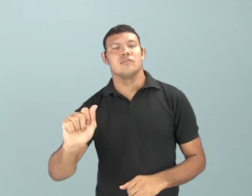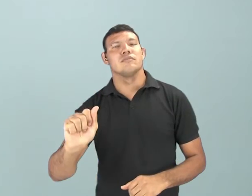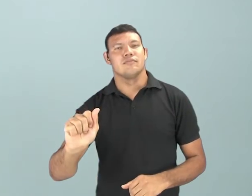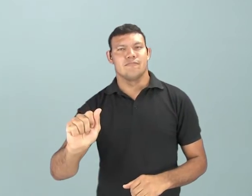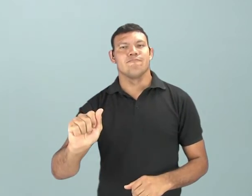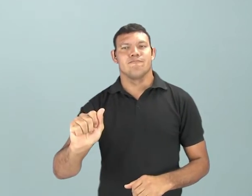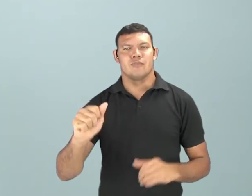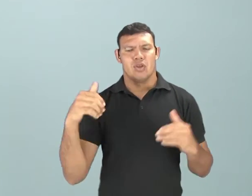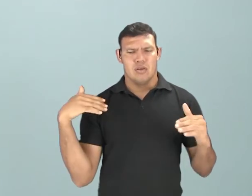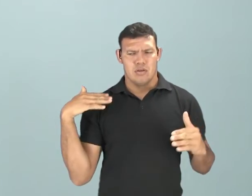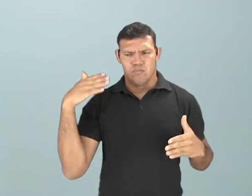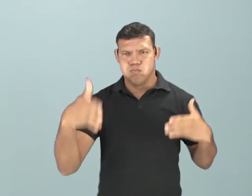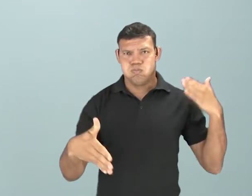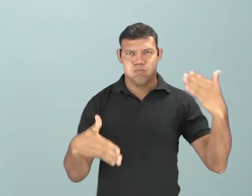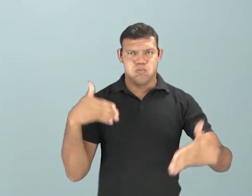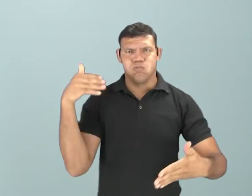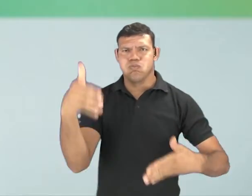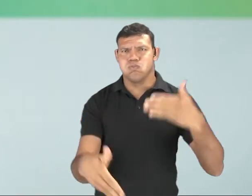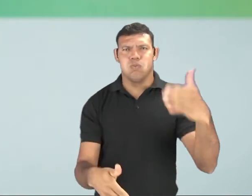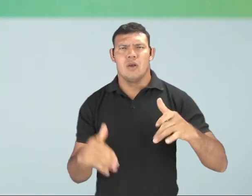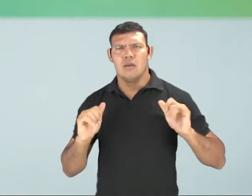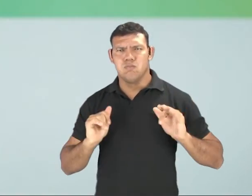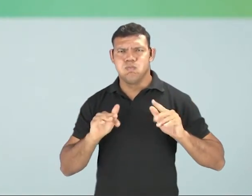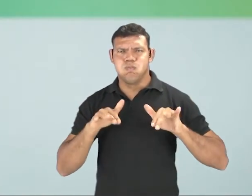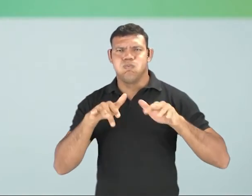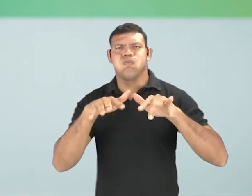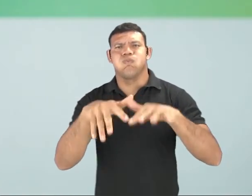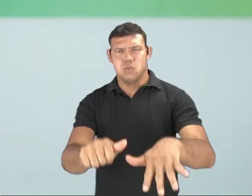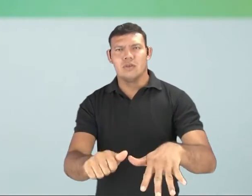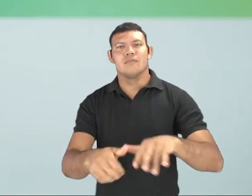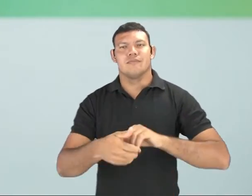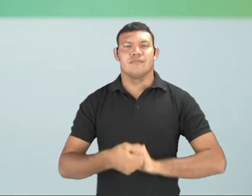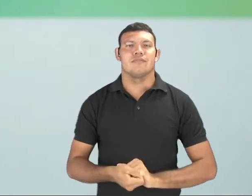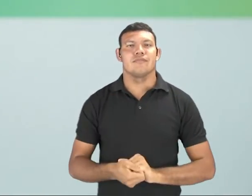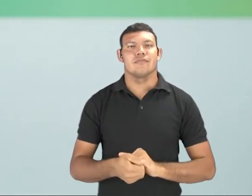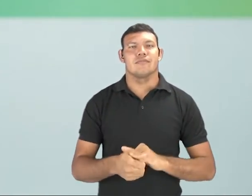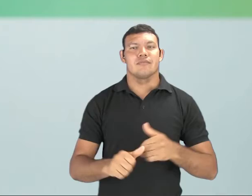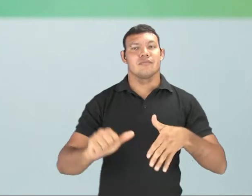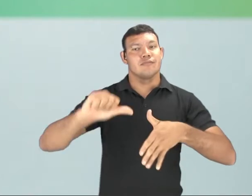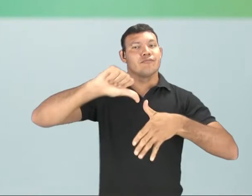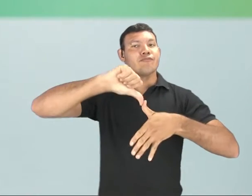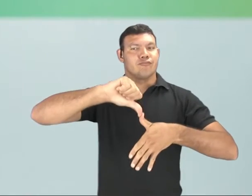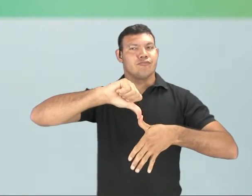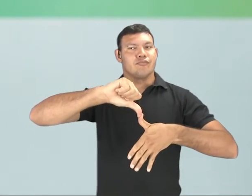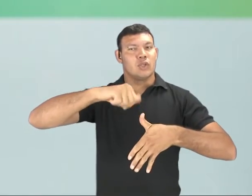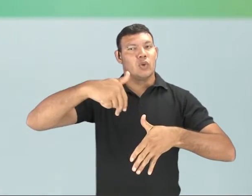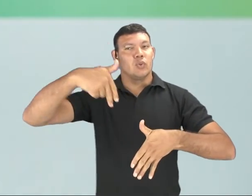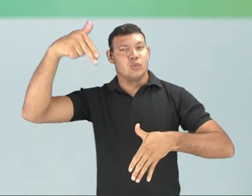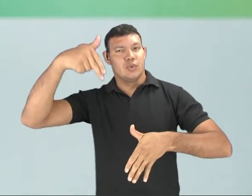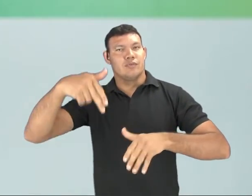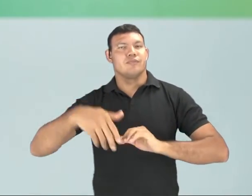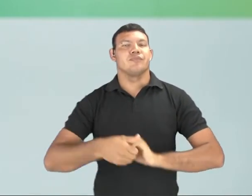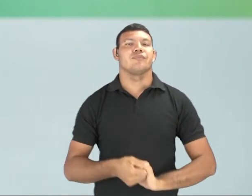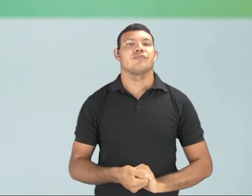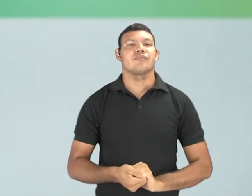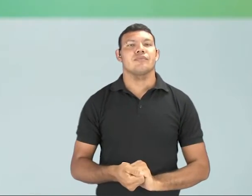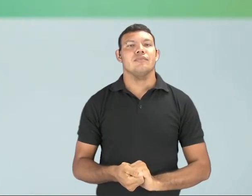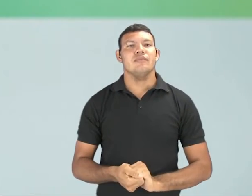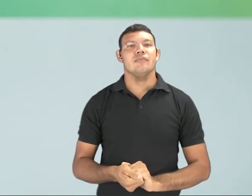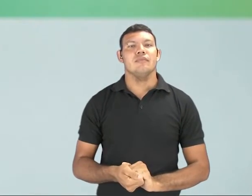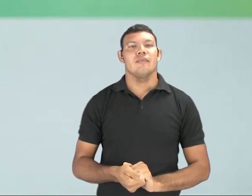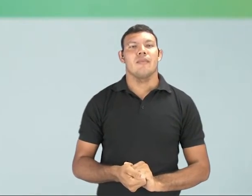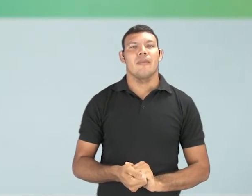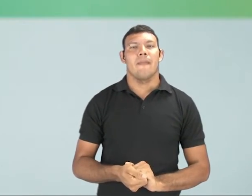meio de invasão, como também mais ao norte da América do Sul. E quanto